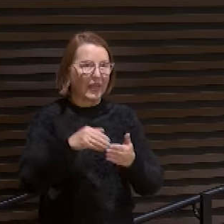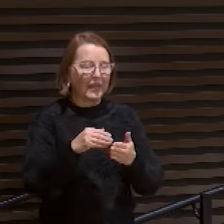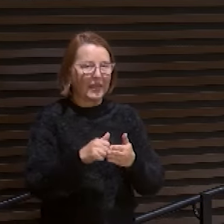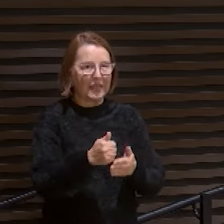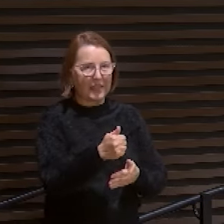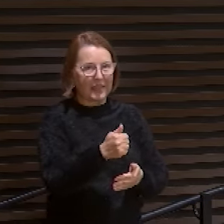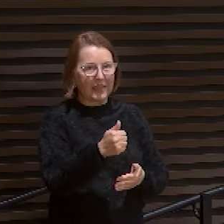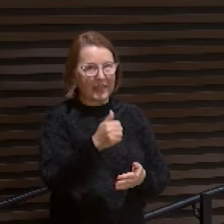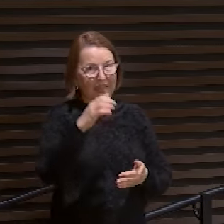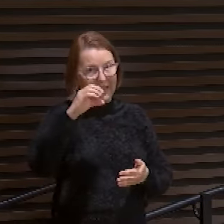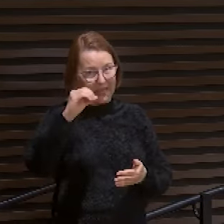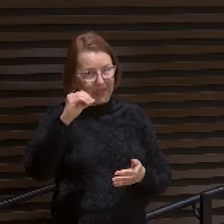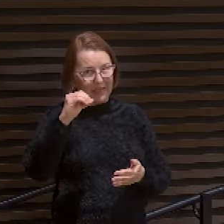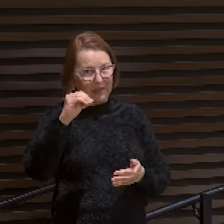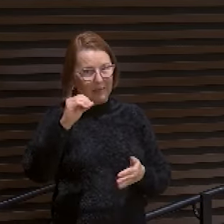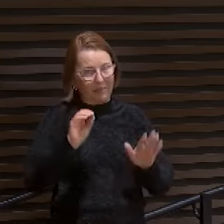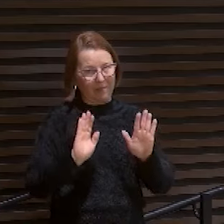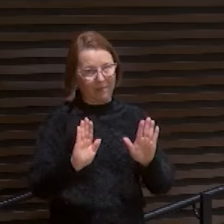10ª